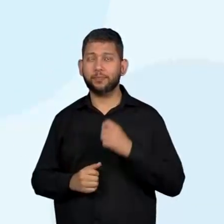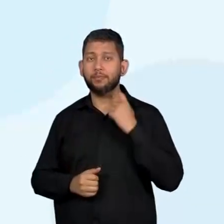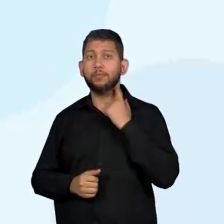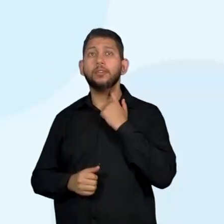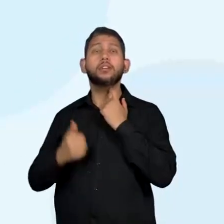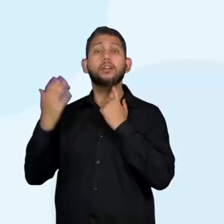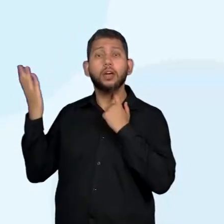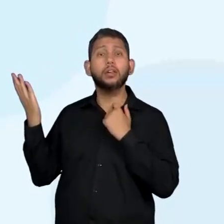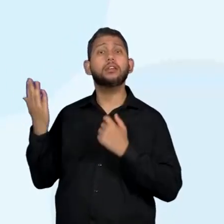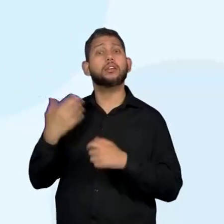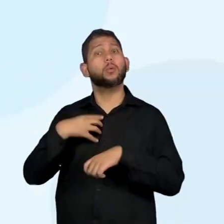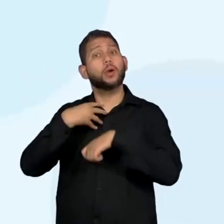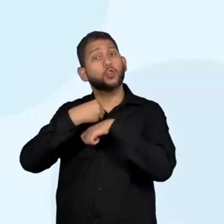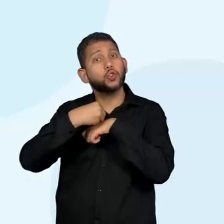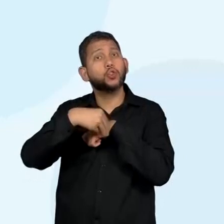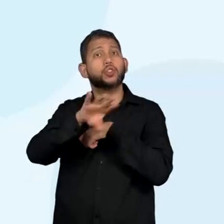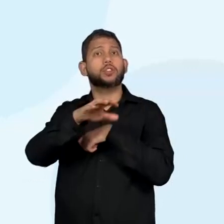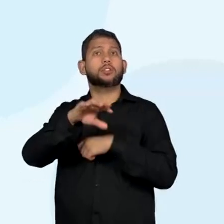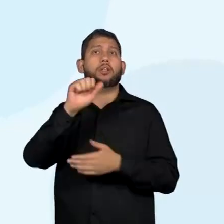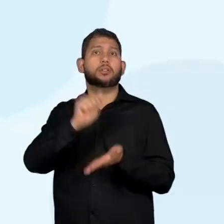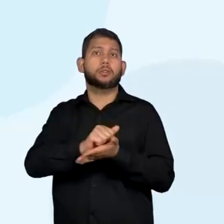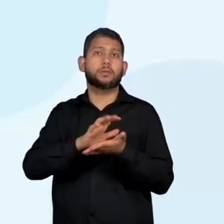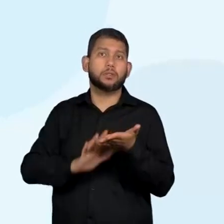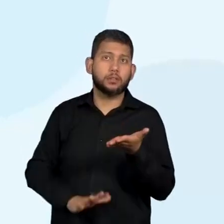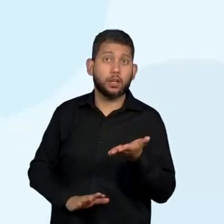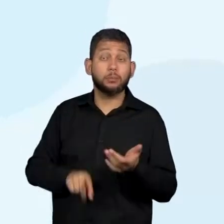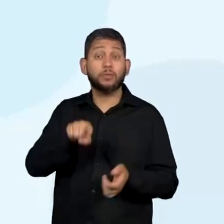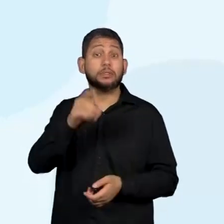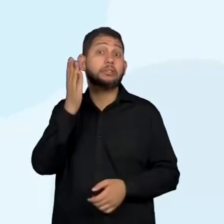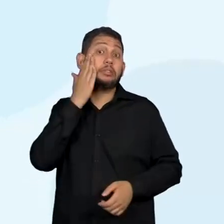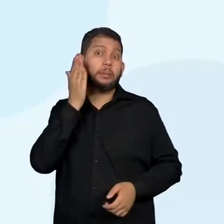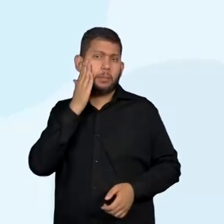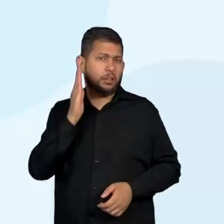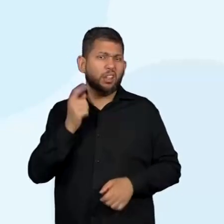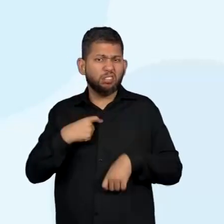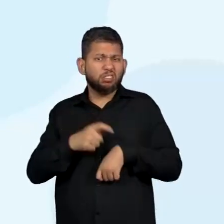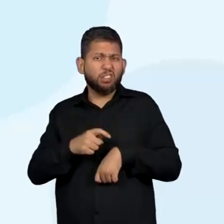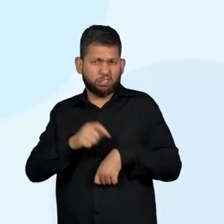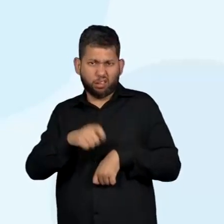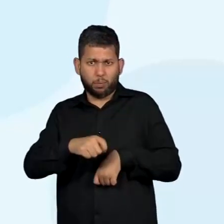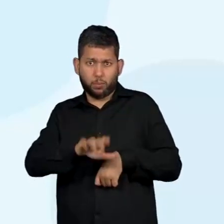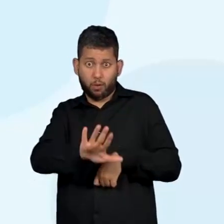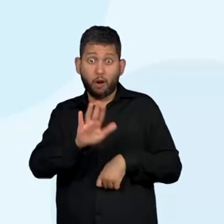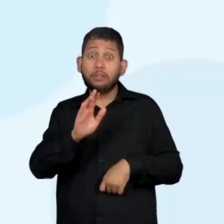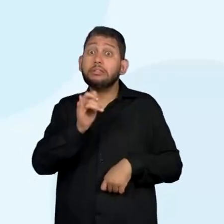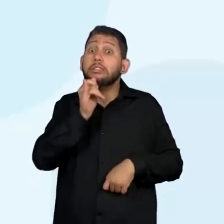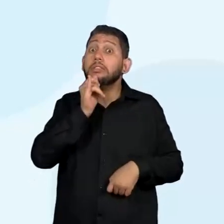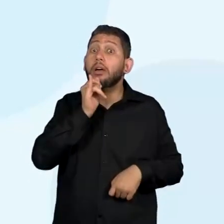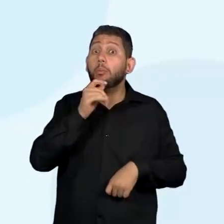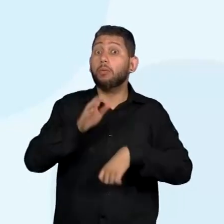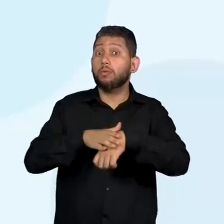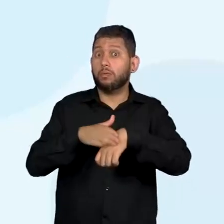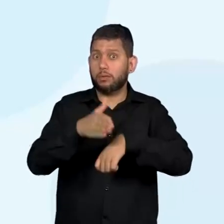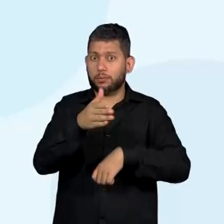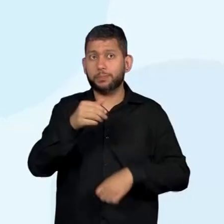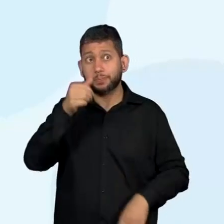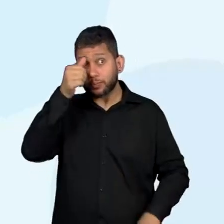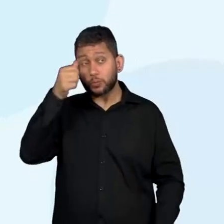E aí tem uma sugestão de atividade que dá para a gente fazer pelo menos uma aqui, ó, de exemplo.